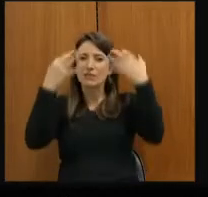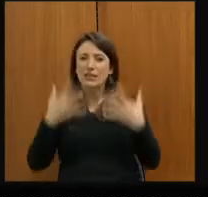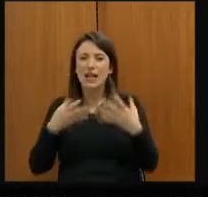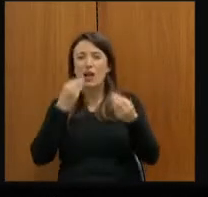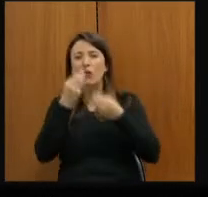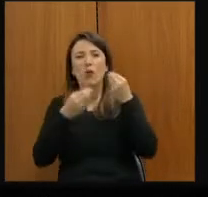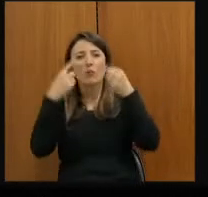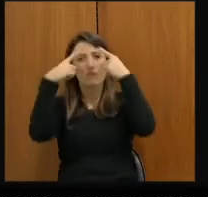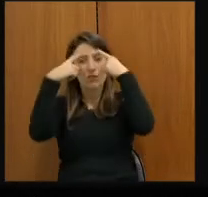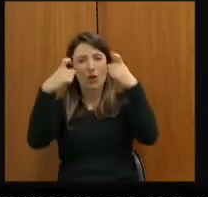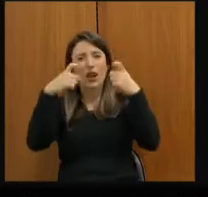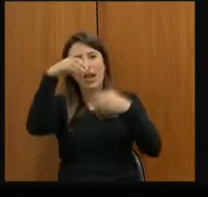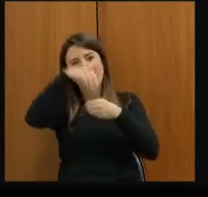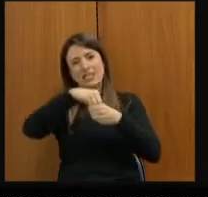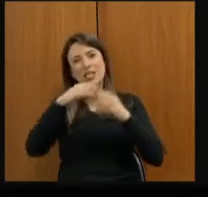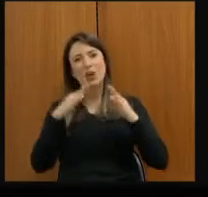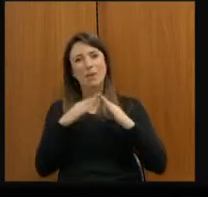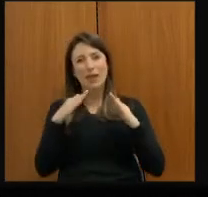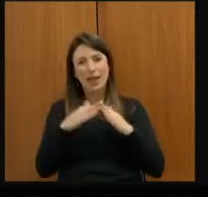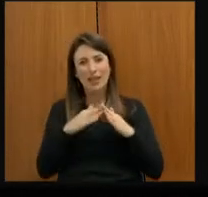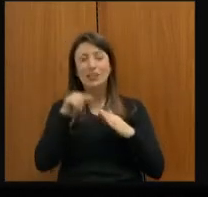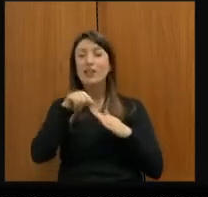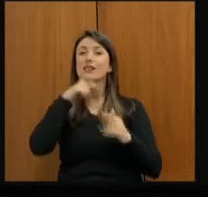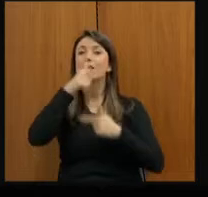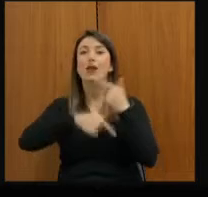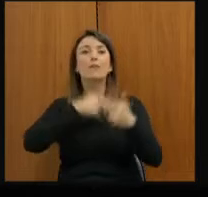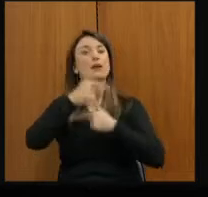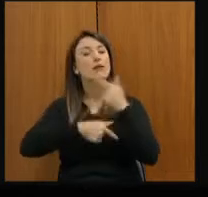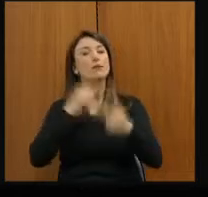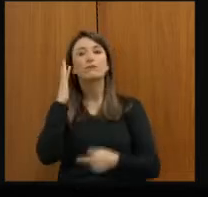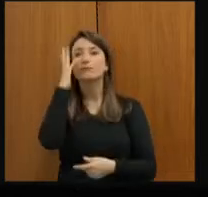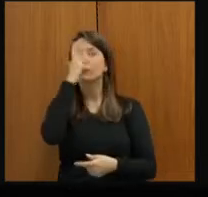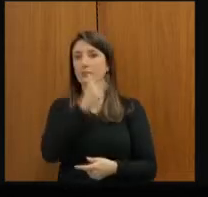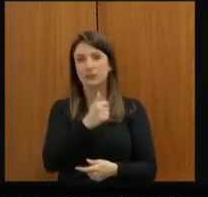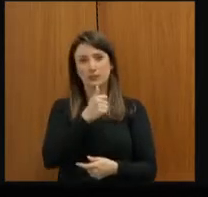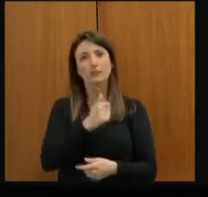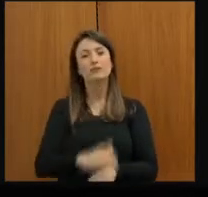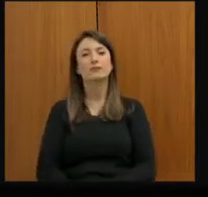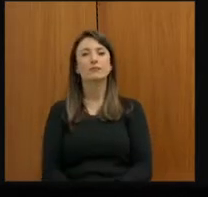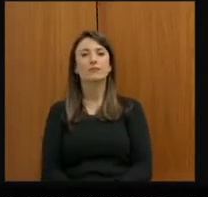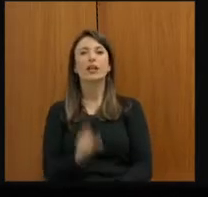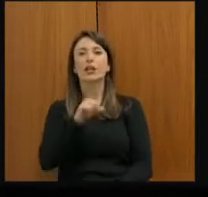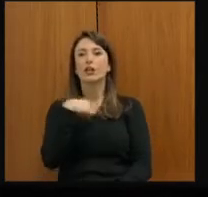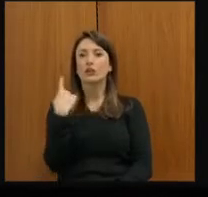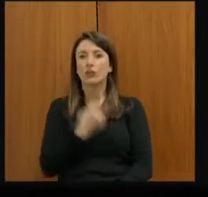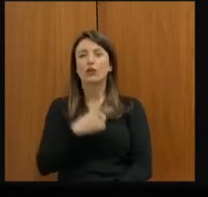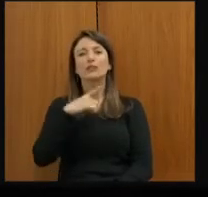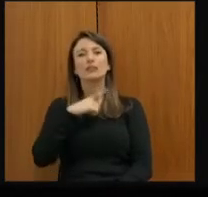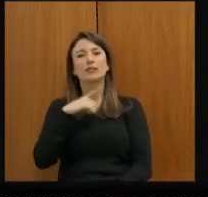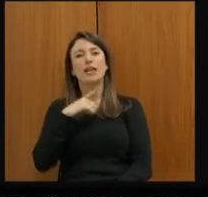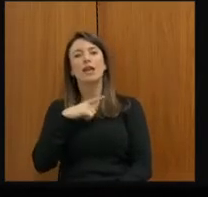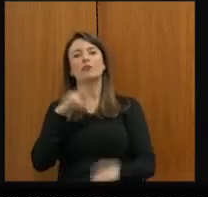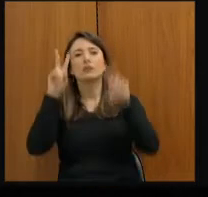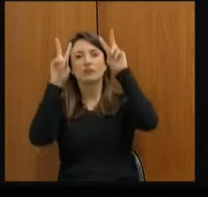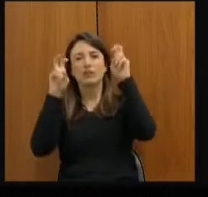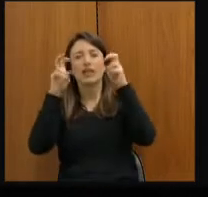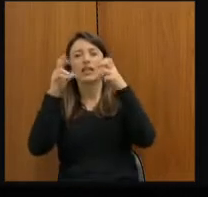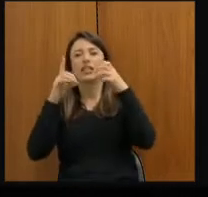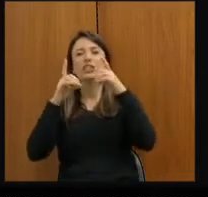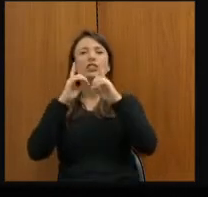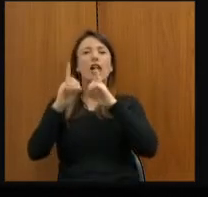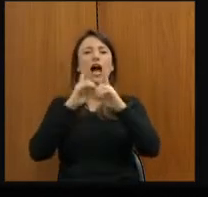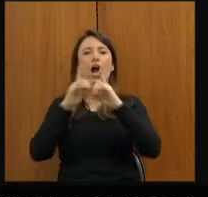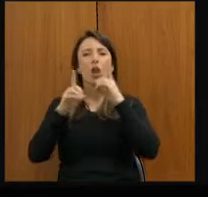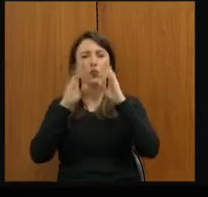doméstica é um trabalho muito bonito e nós temos aqui o diálogo sem foco ele